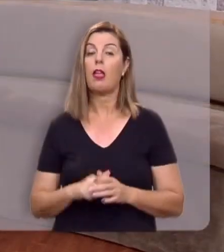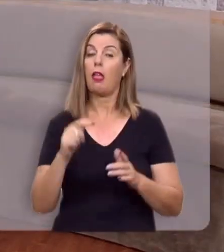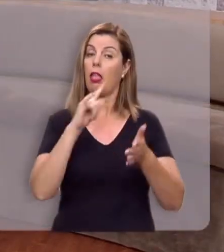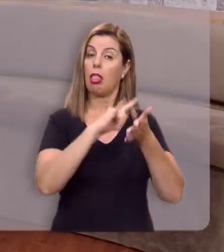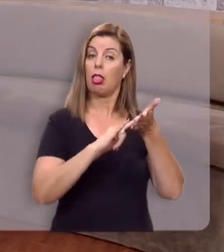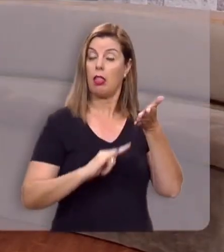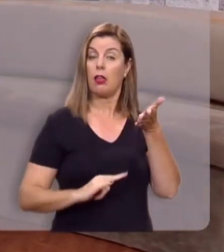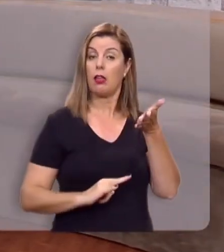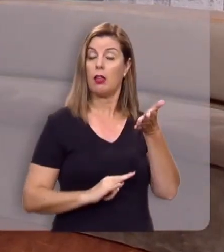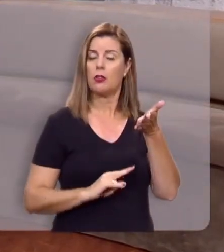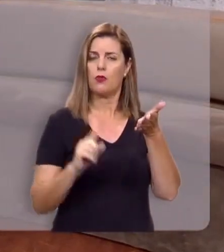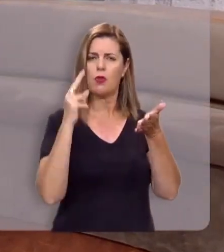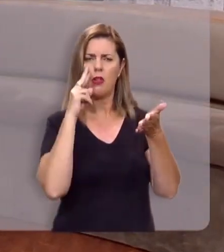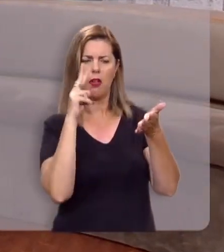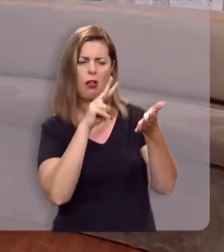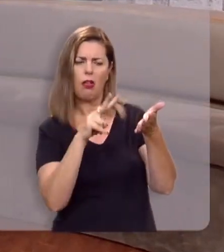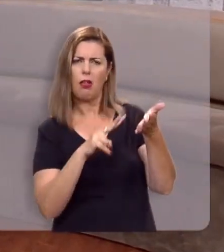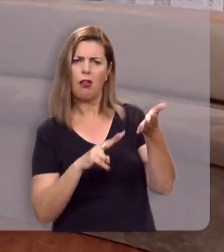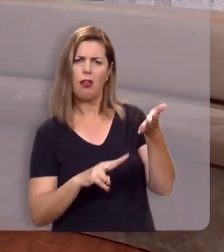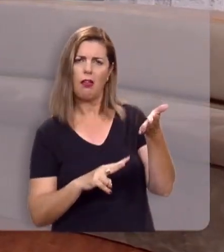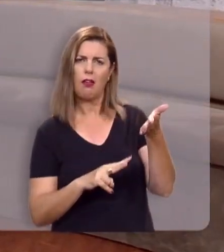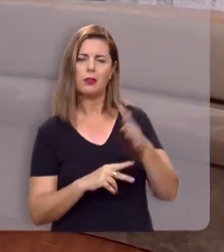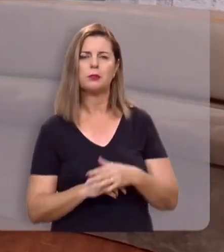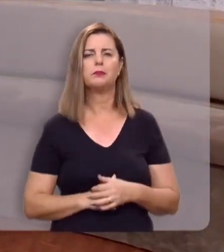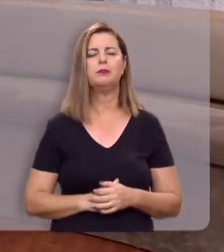Este texto que você acabou de ouvir